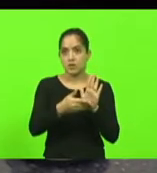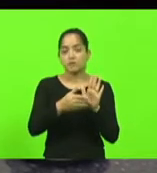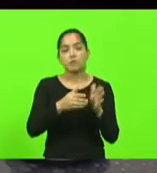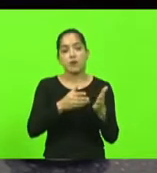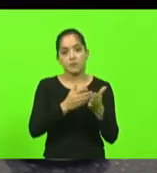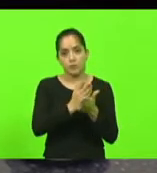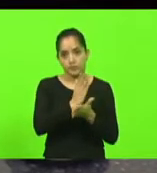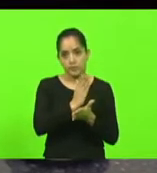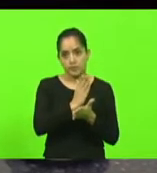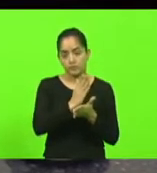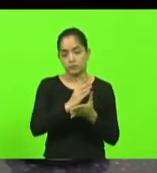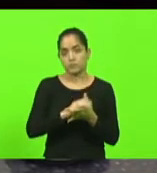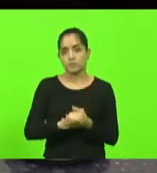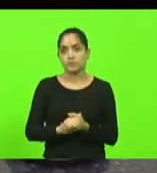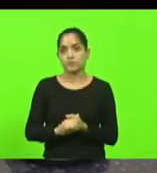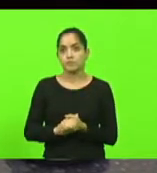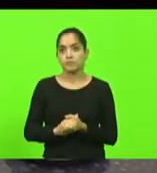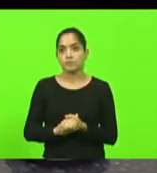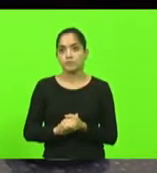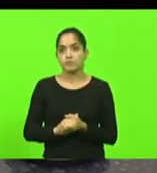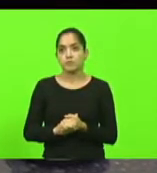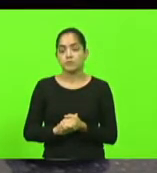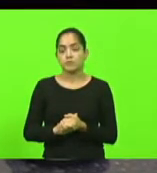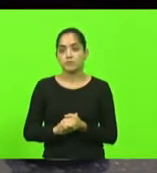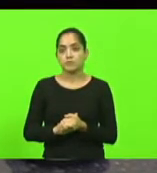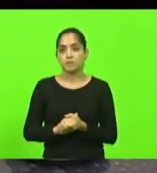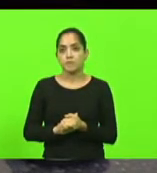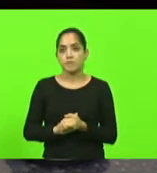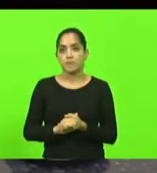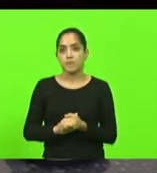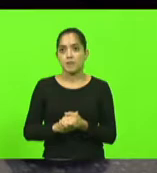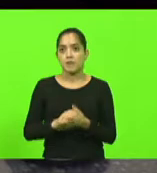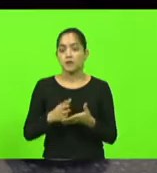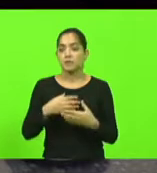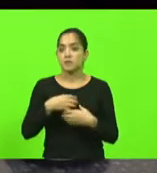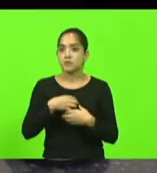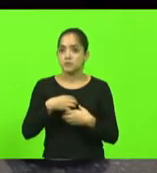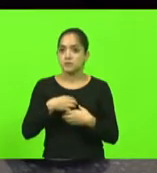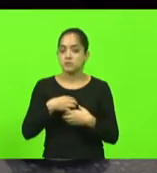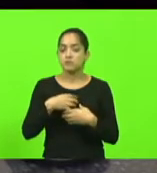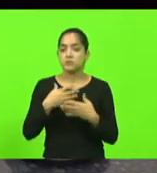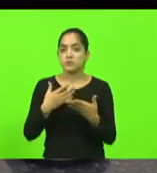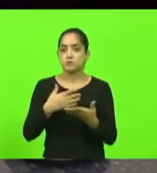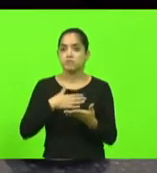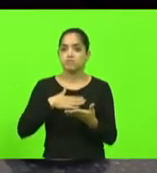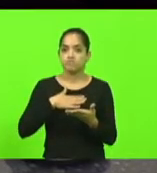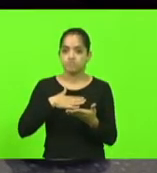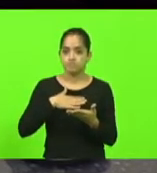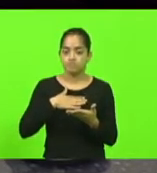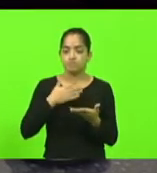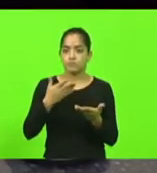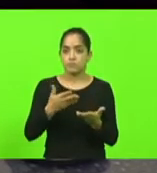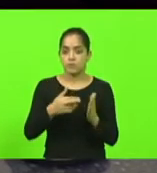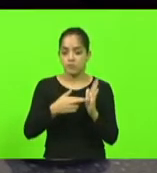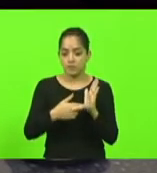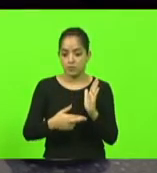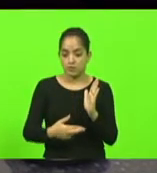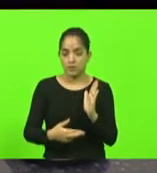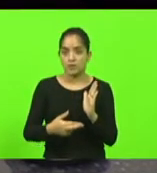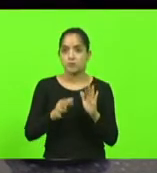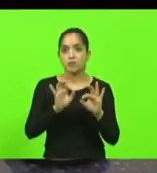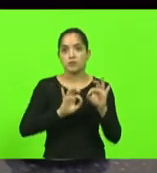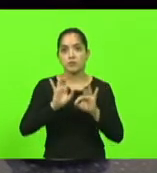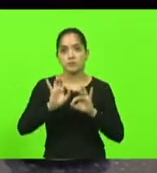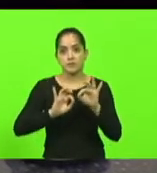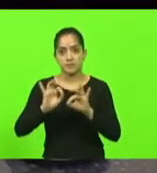aprovado, então estou, me sinto contemplado, deputada Dirce, pelo relatório que fiz